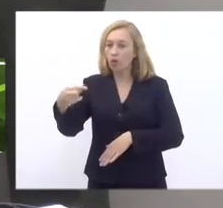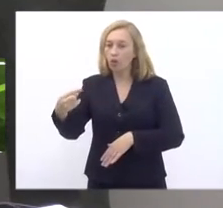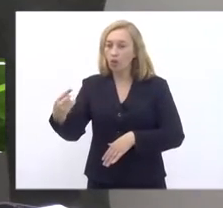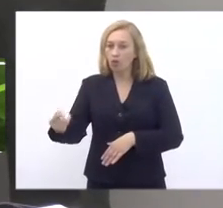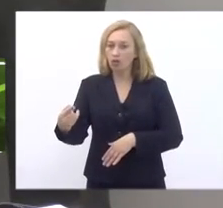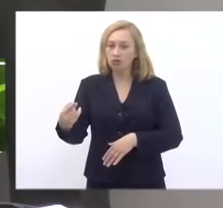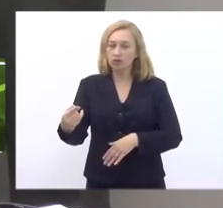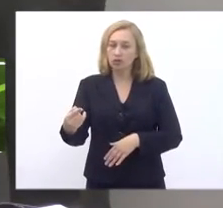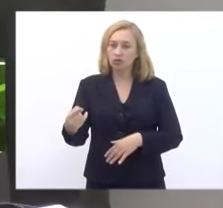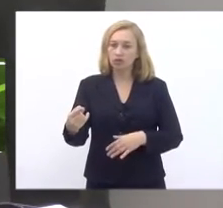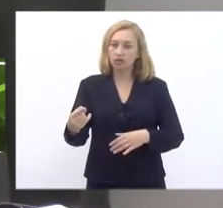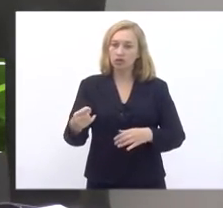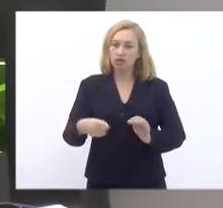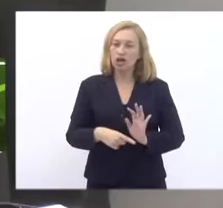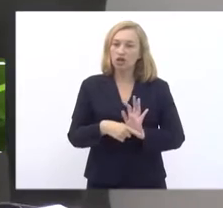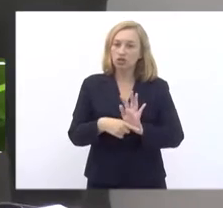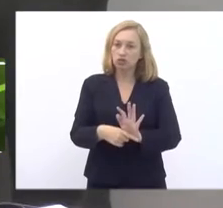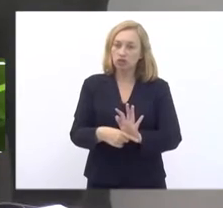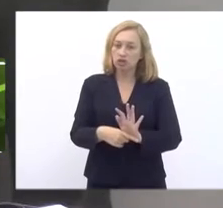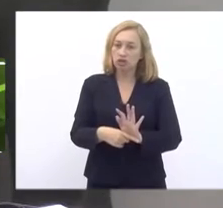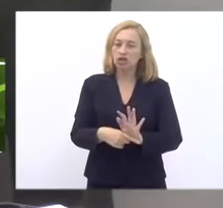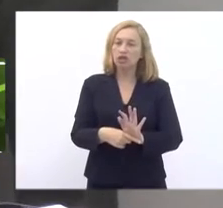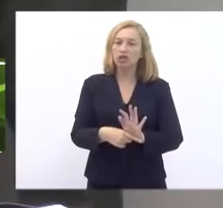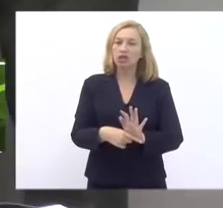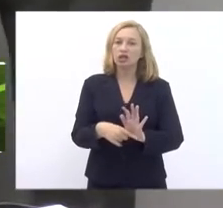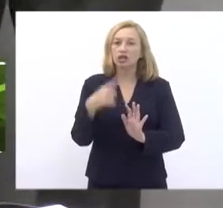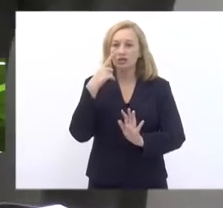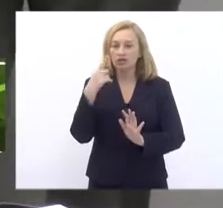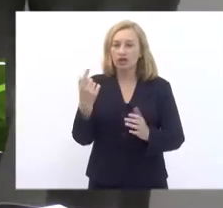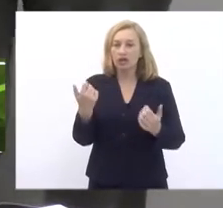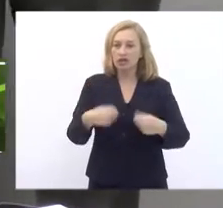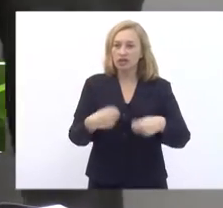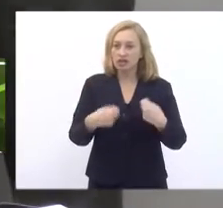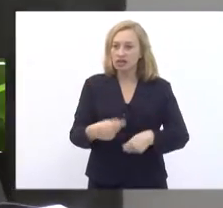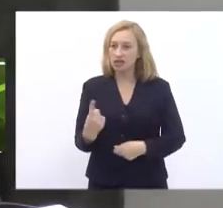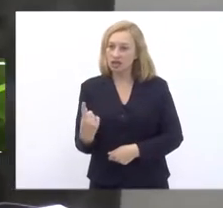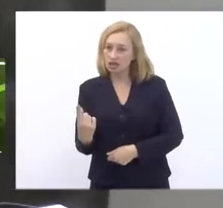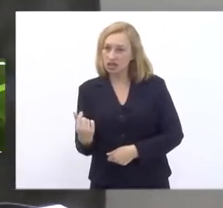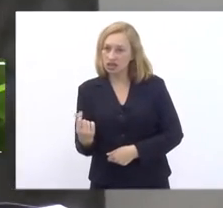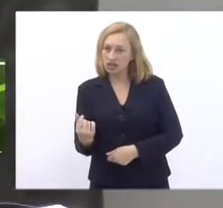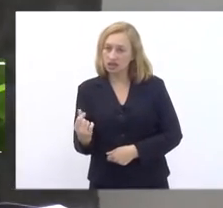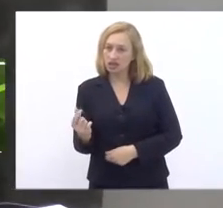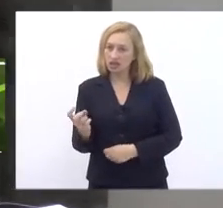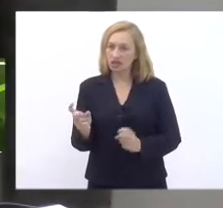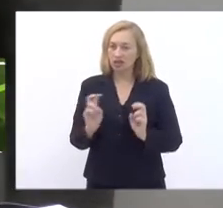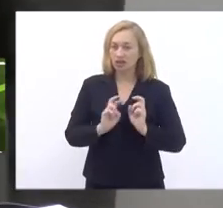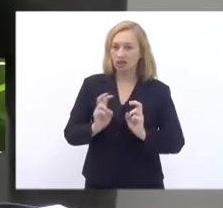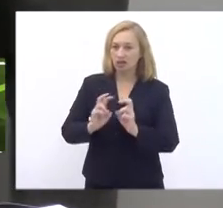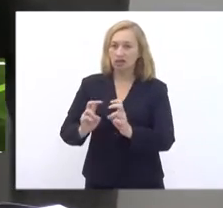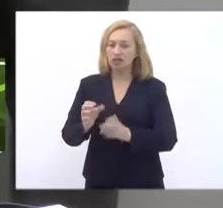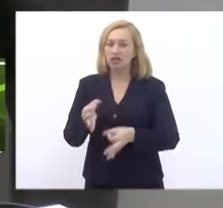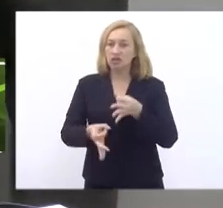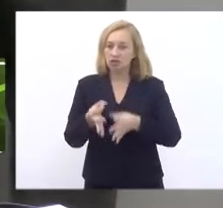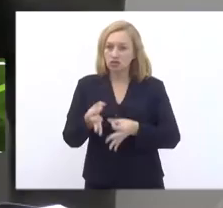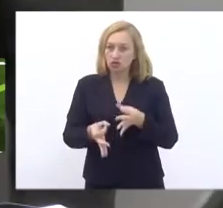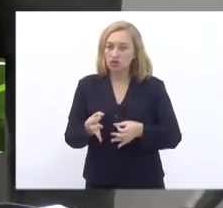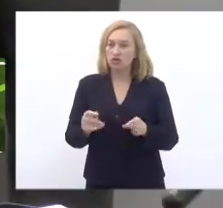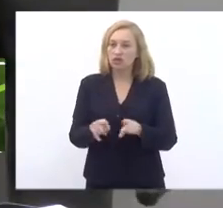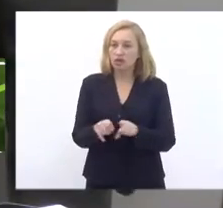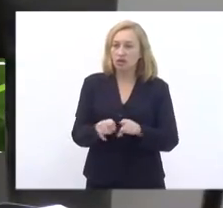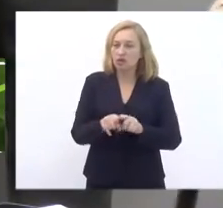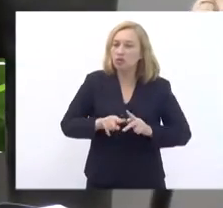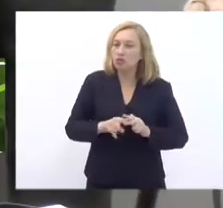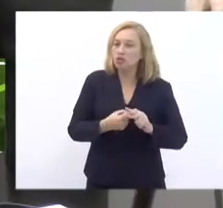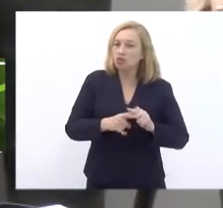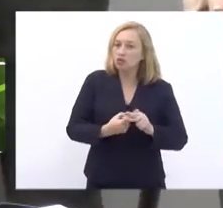de compensação que atenda à modicidade tarifária e à justiça tarifária, garantindo a